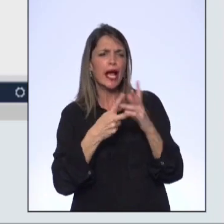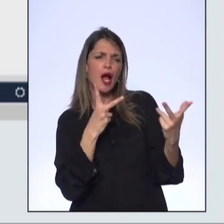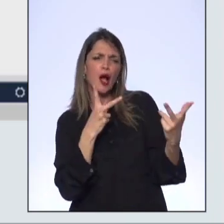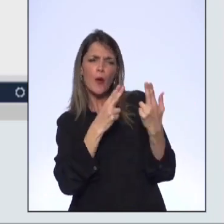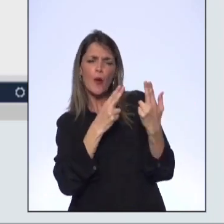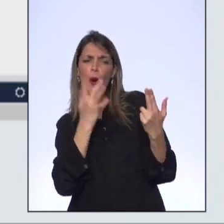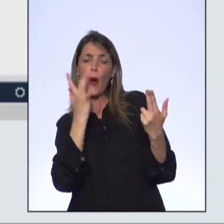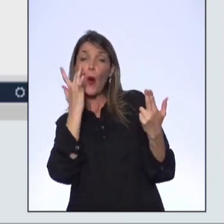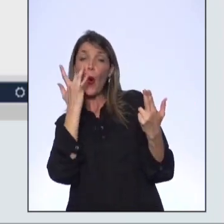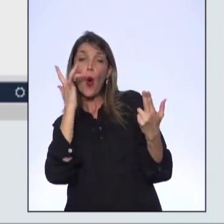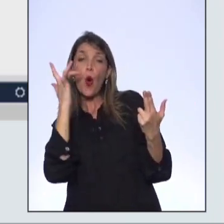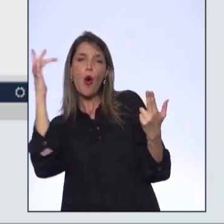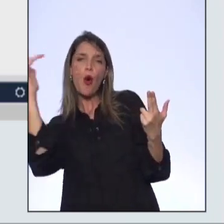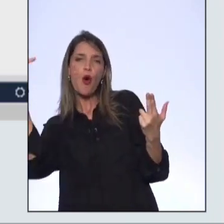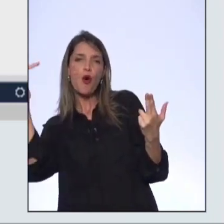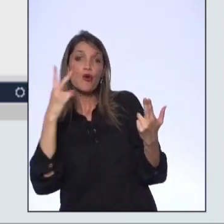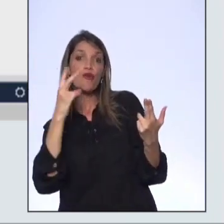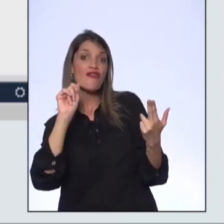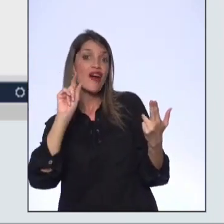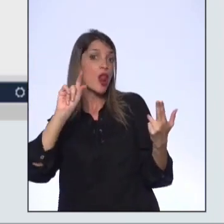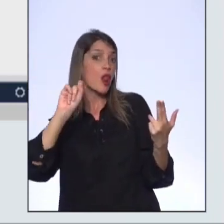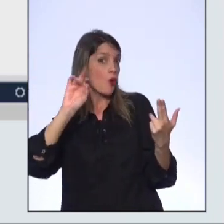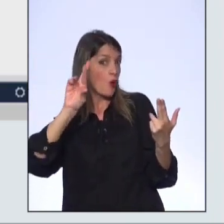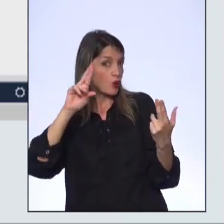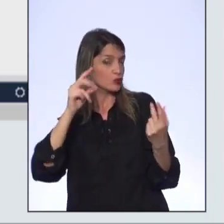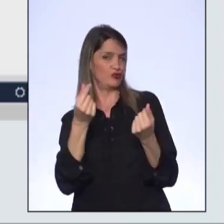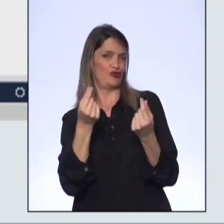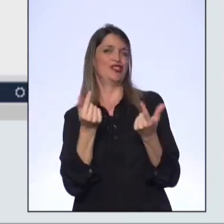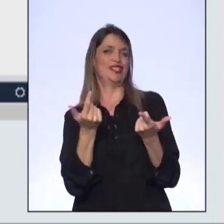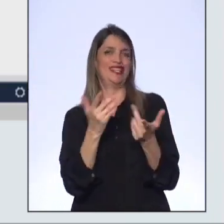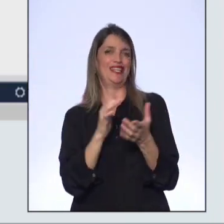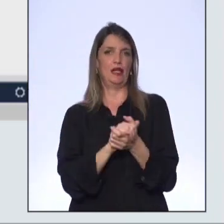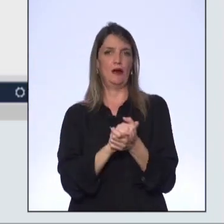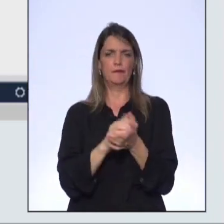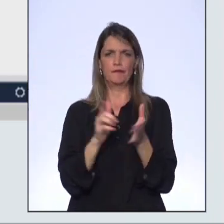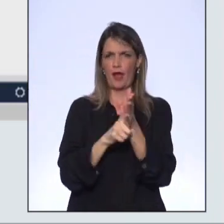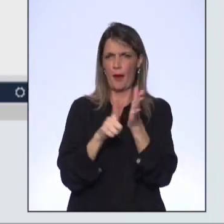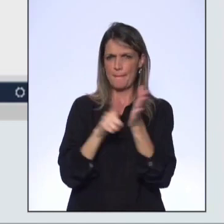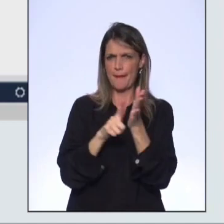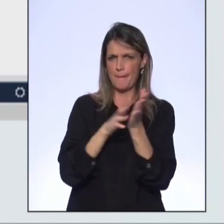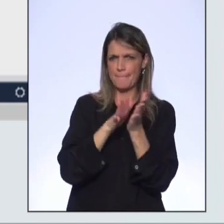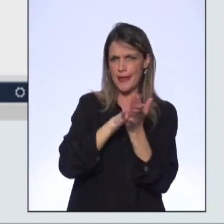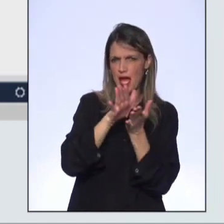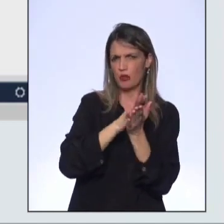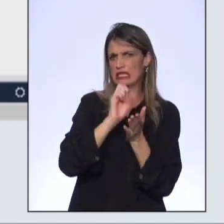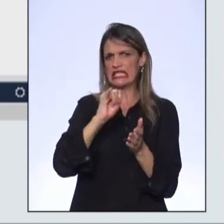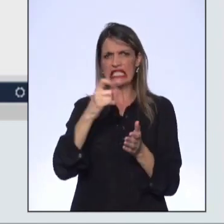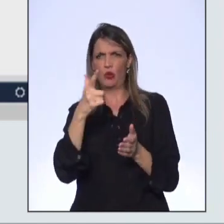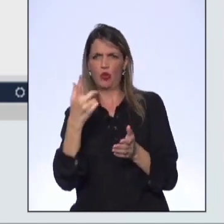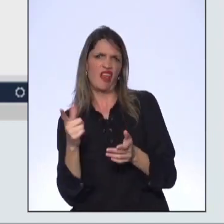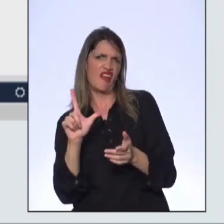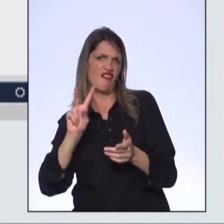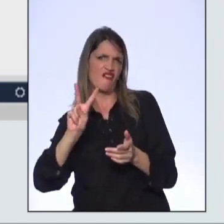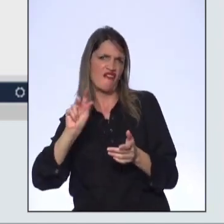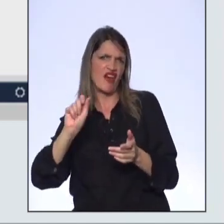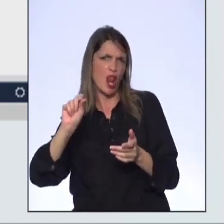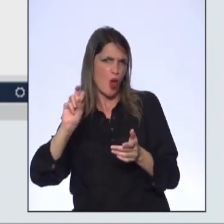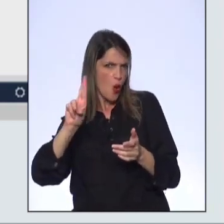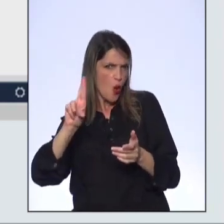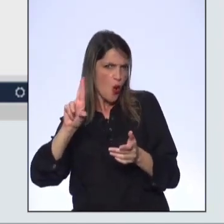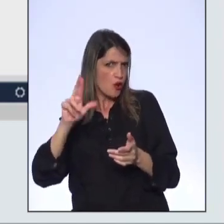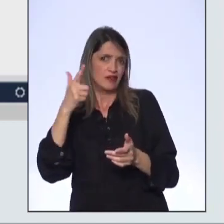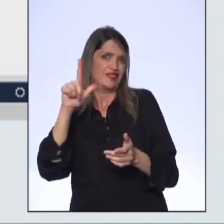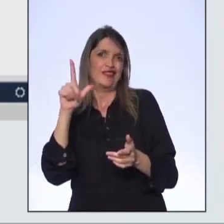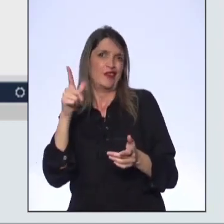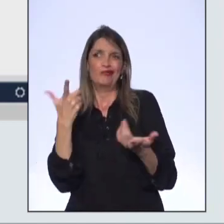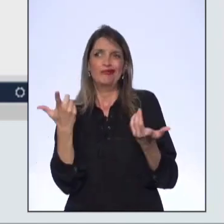precisa ter para garantir o valor de seu dinheiro. Emitir papel moeda sem lastro significa que não existe reserva